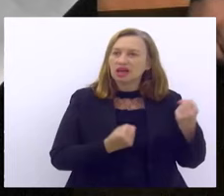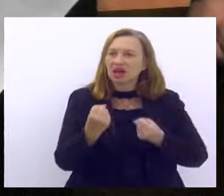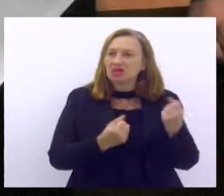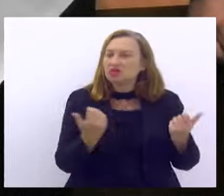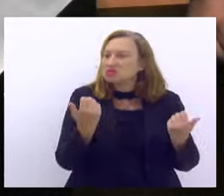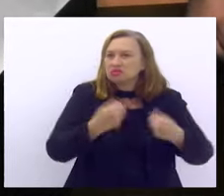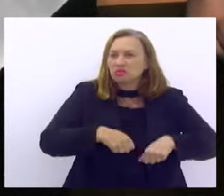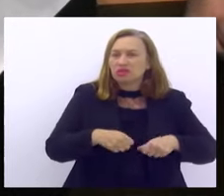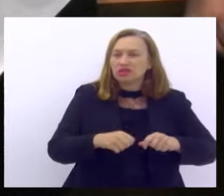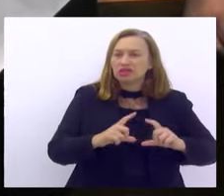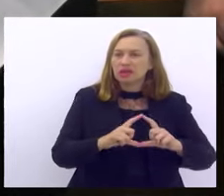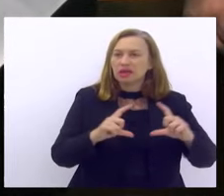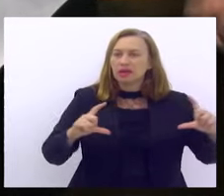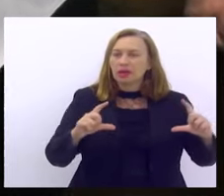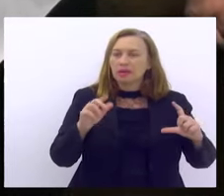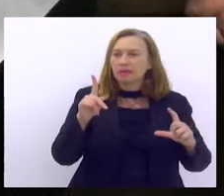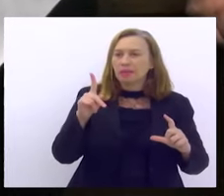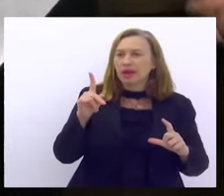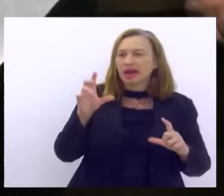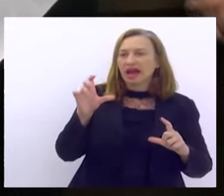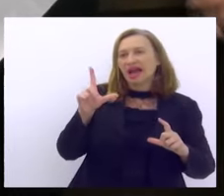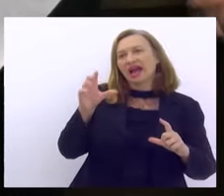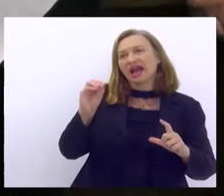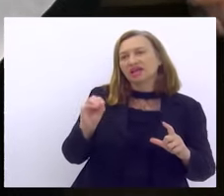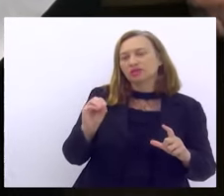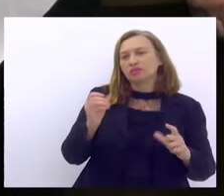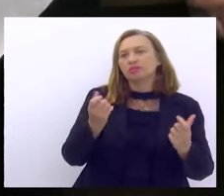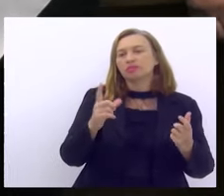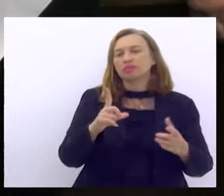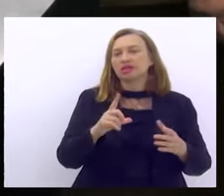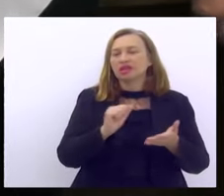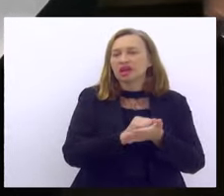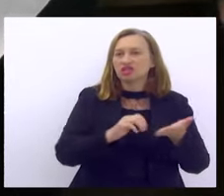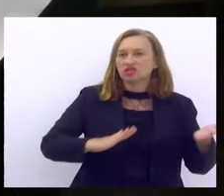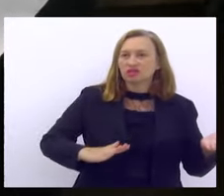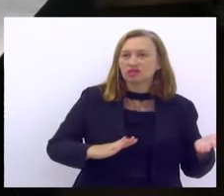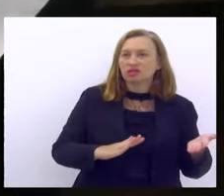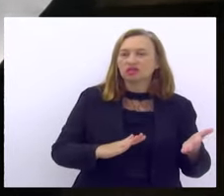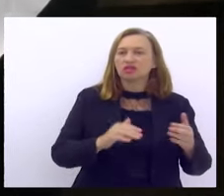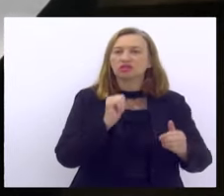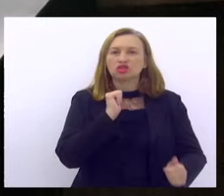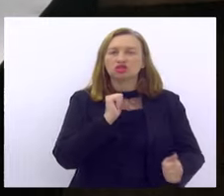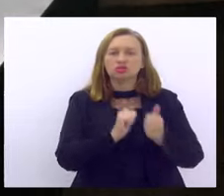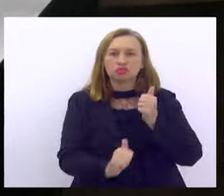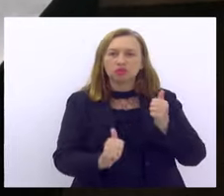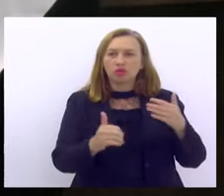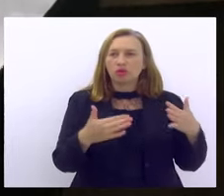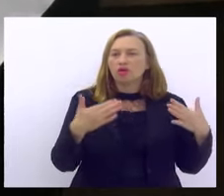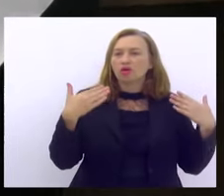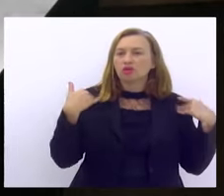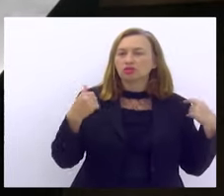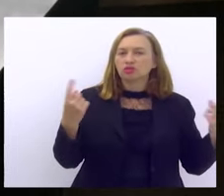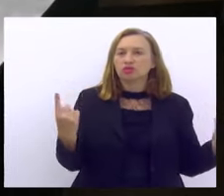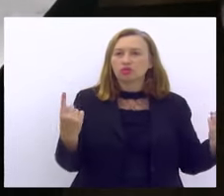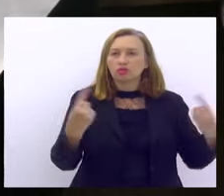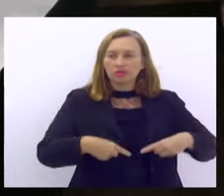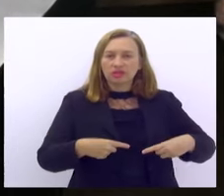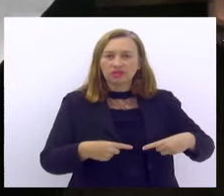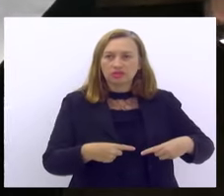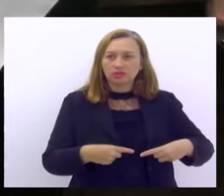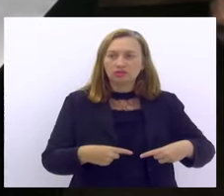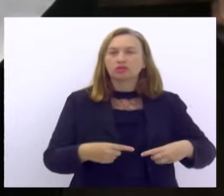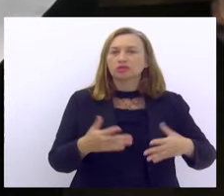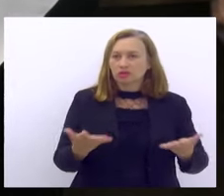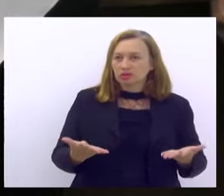ser emplacados para participarem de atividades esportivas, especificamente competição. Então, isso, com